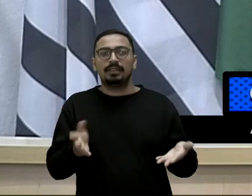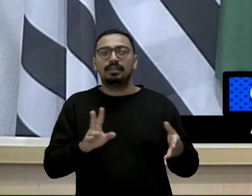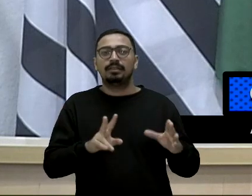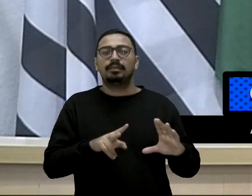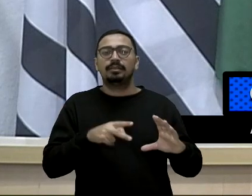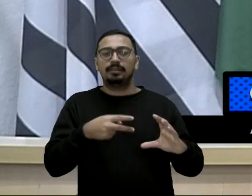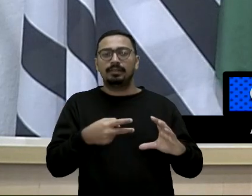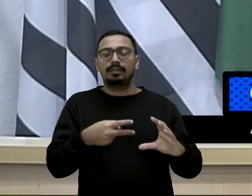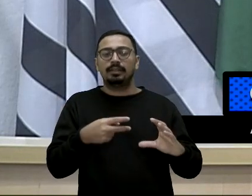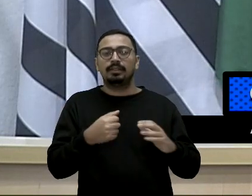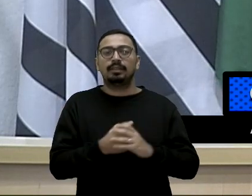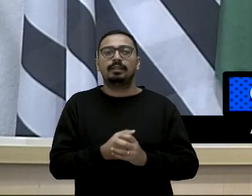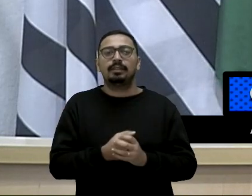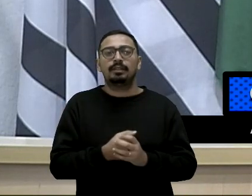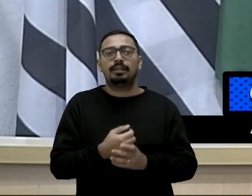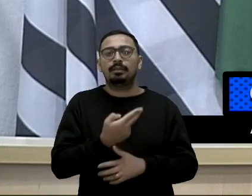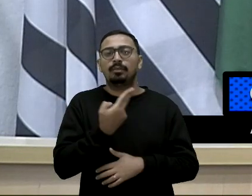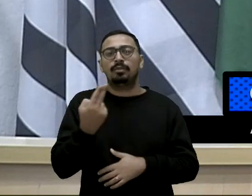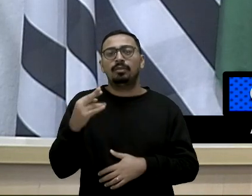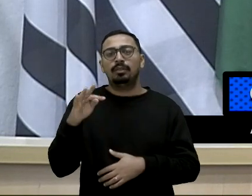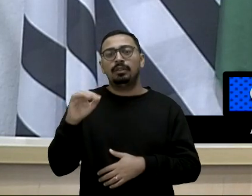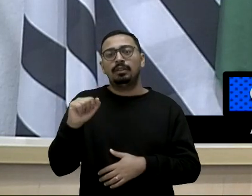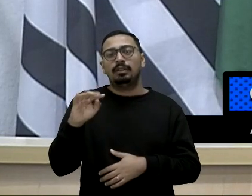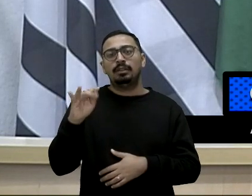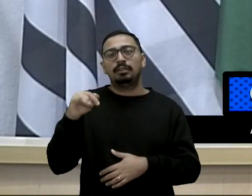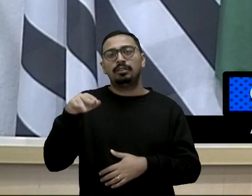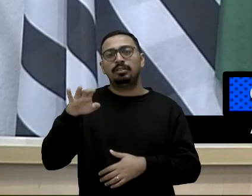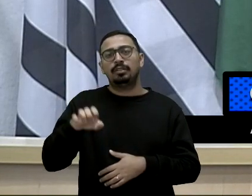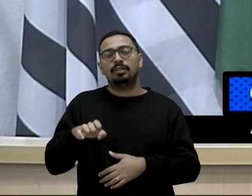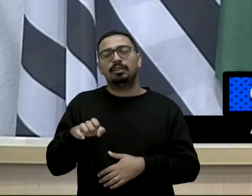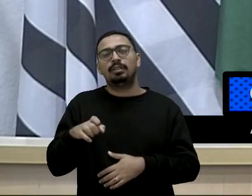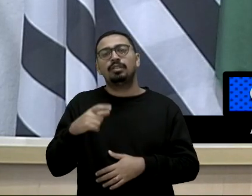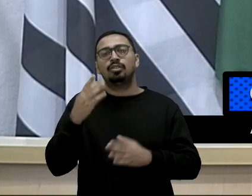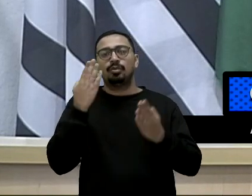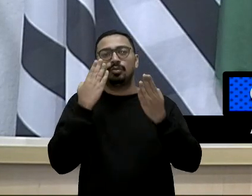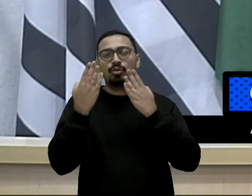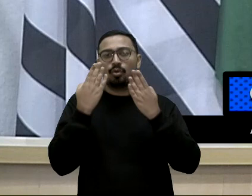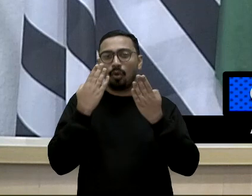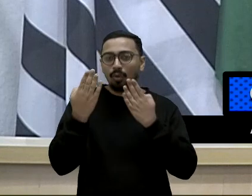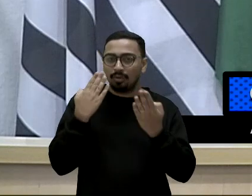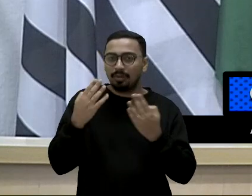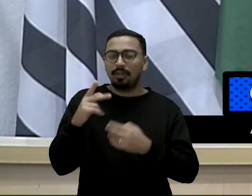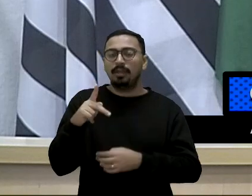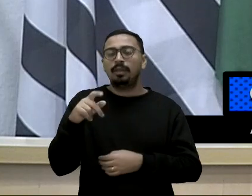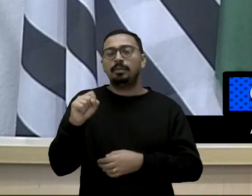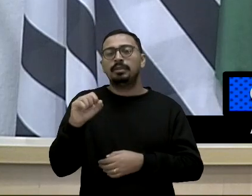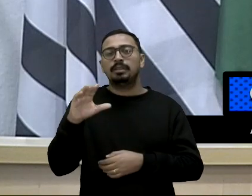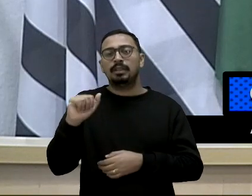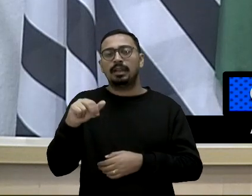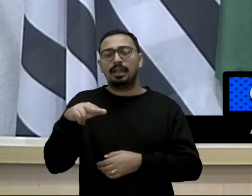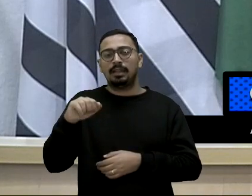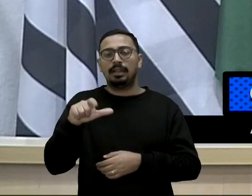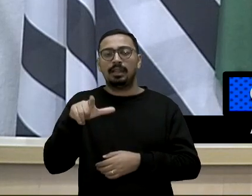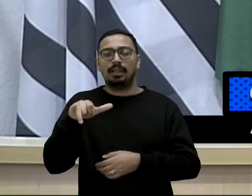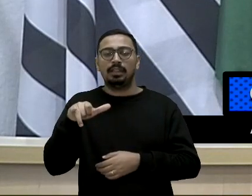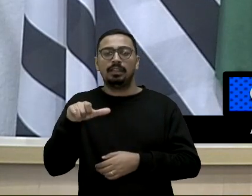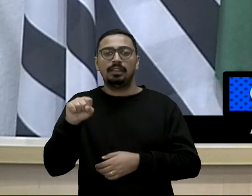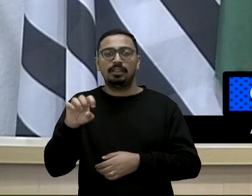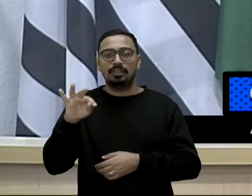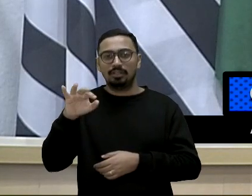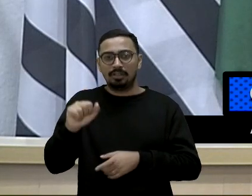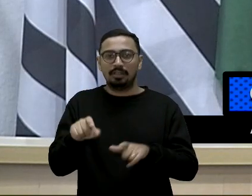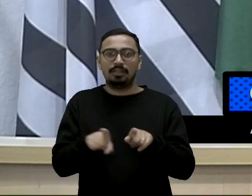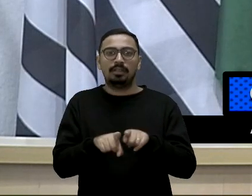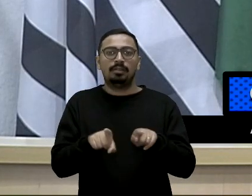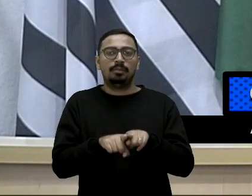causa. Eu sou Tatiane Zaran, sou psicóloga, sou psicanalista. Estudo as